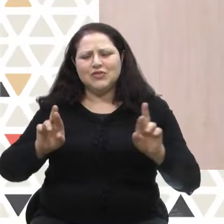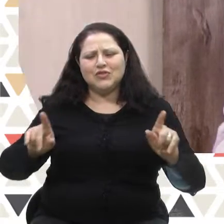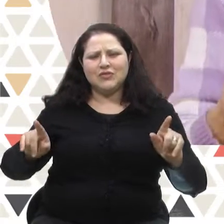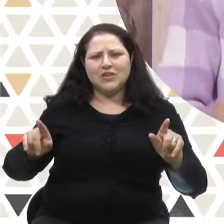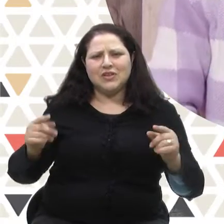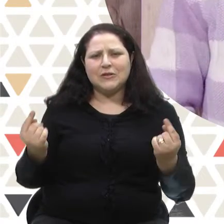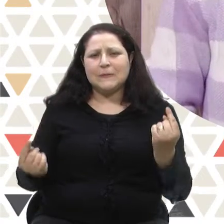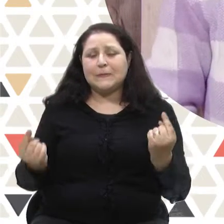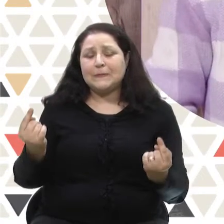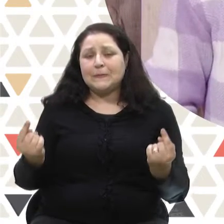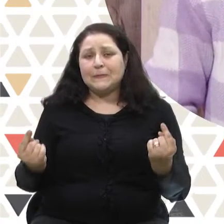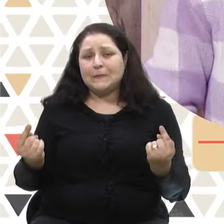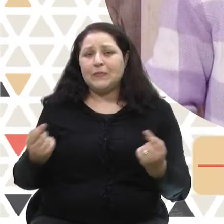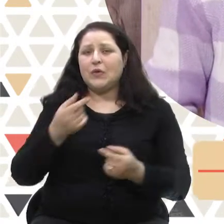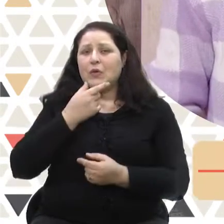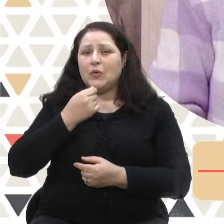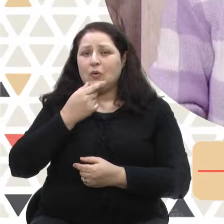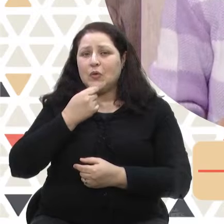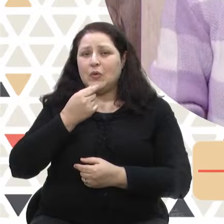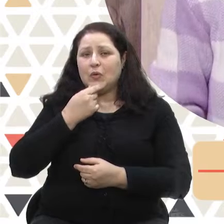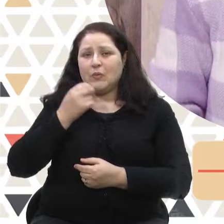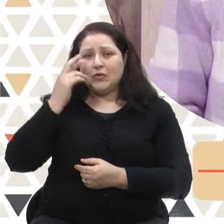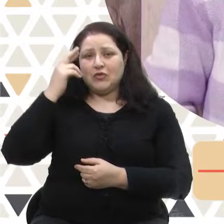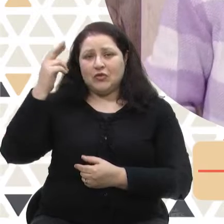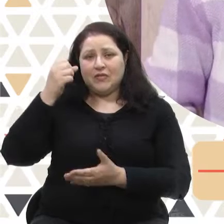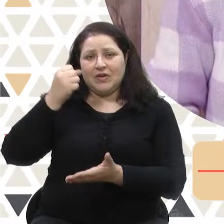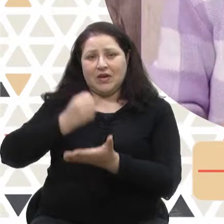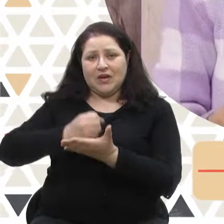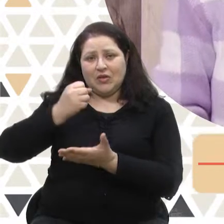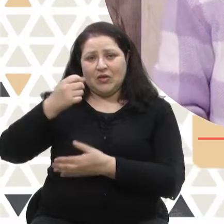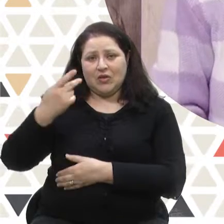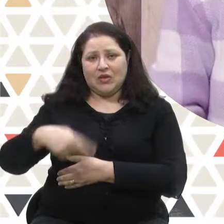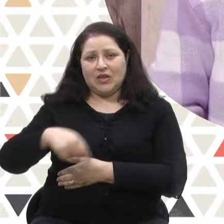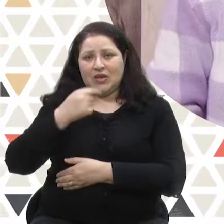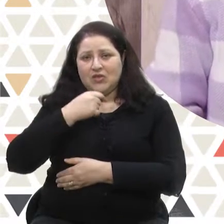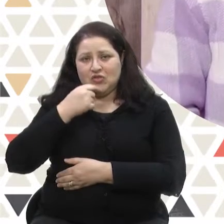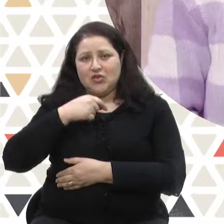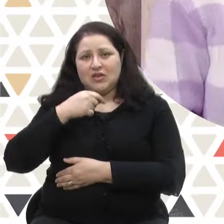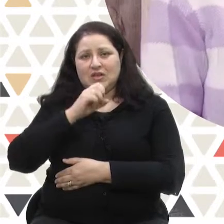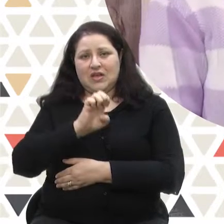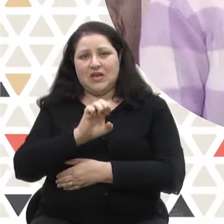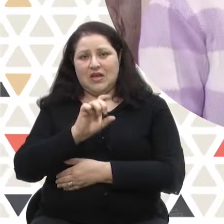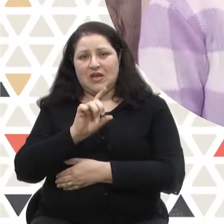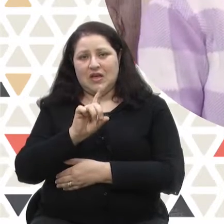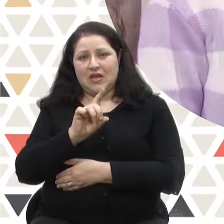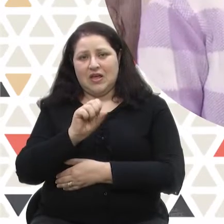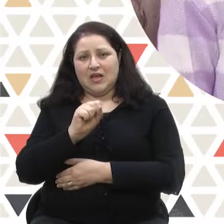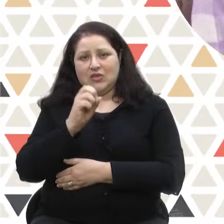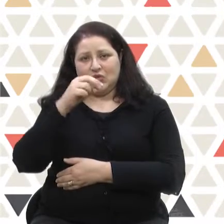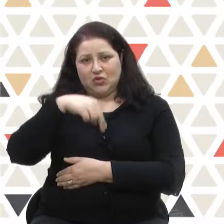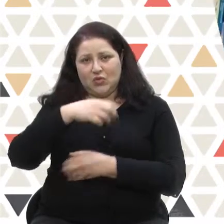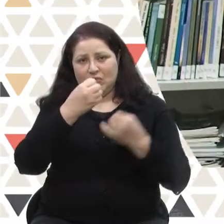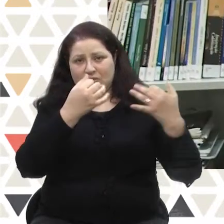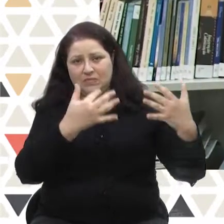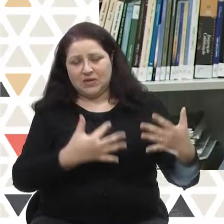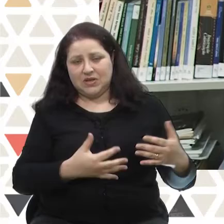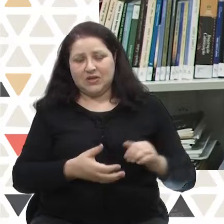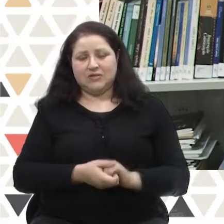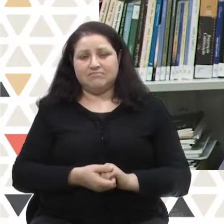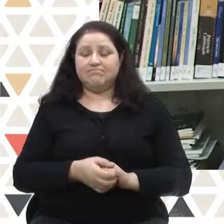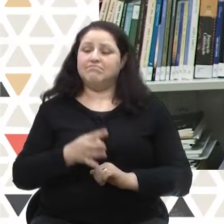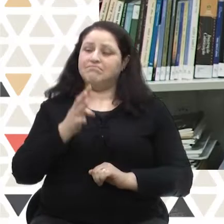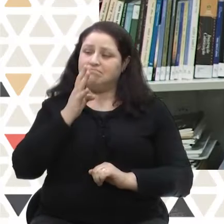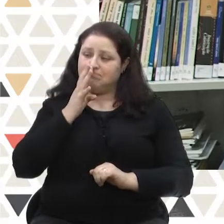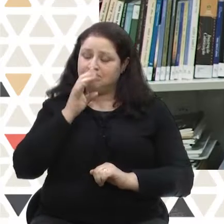coligações? O chefe de cartório eleitoral de Caxias do Sul, Edson Borowski, vai nos explicar. Olha, essa